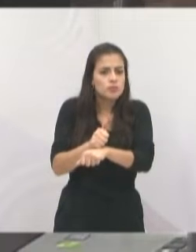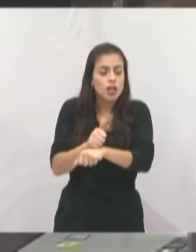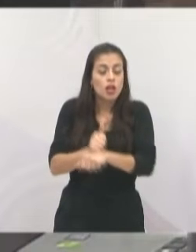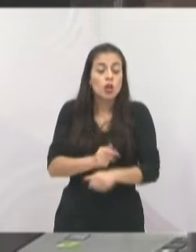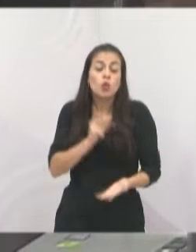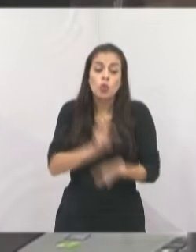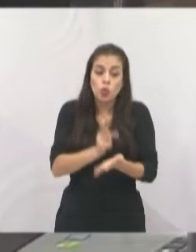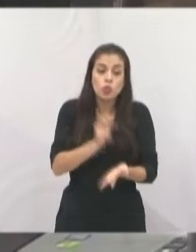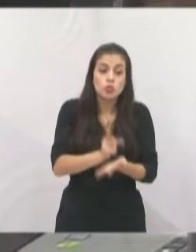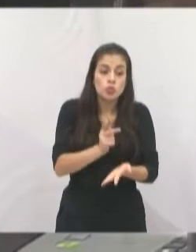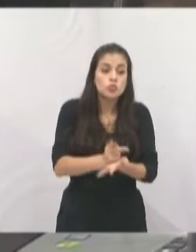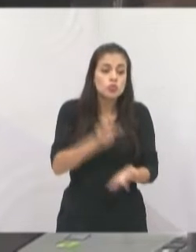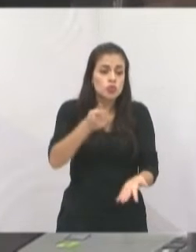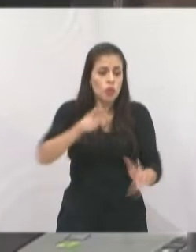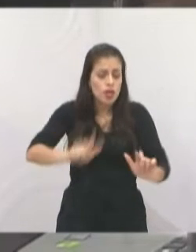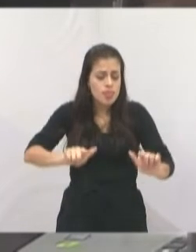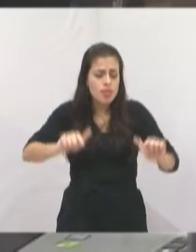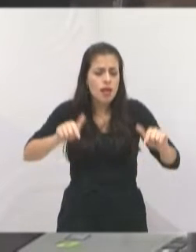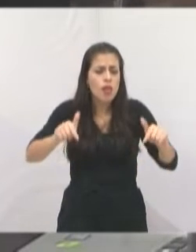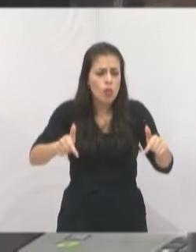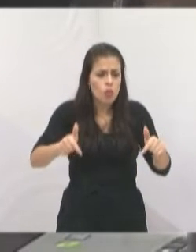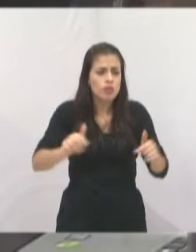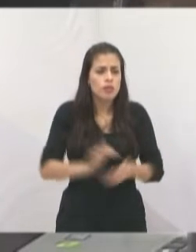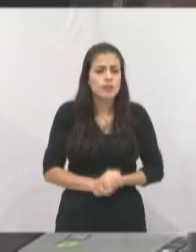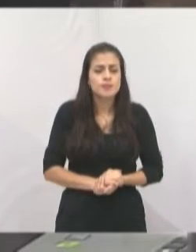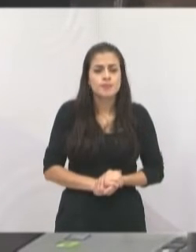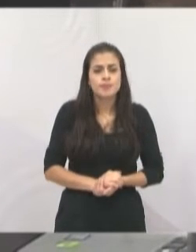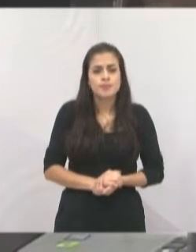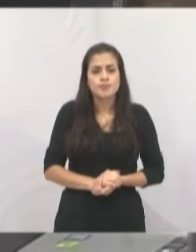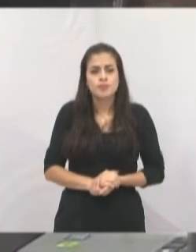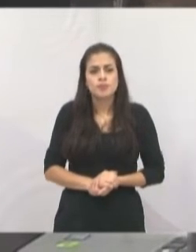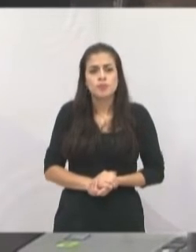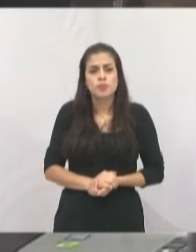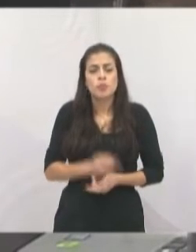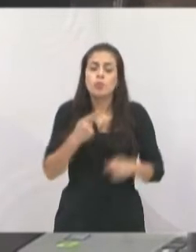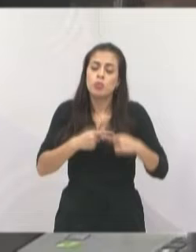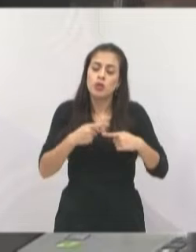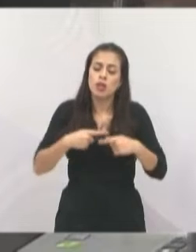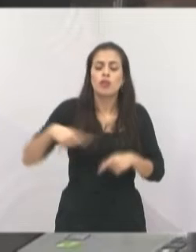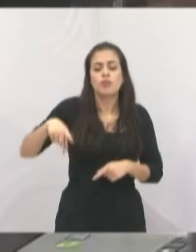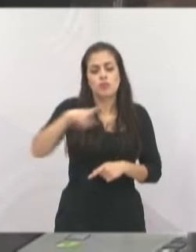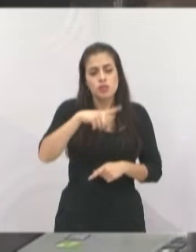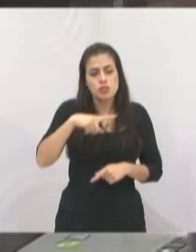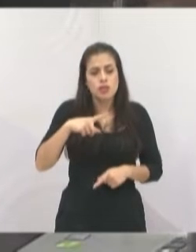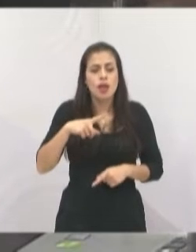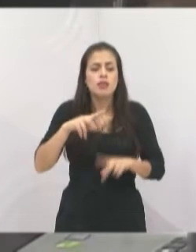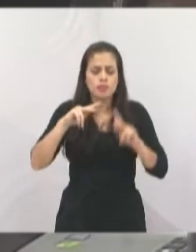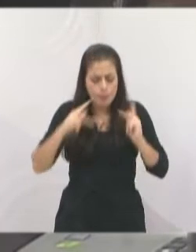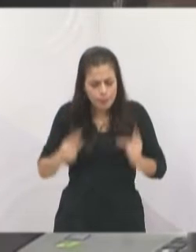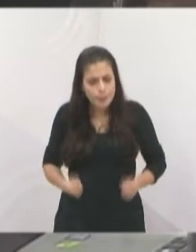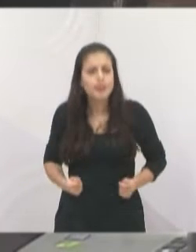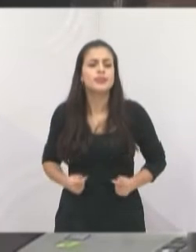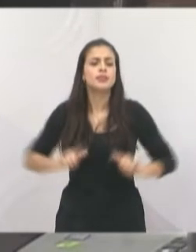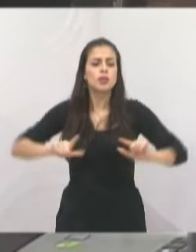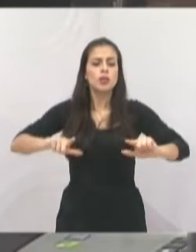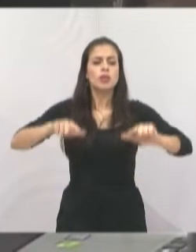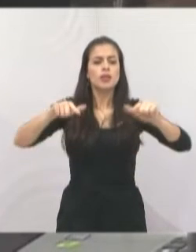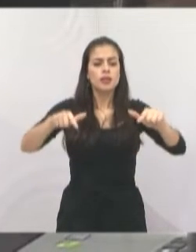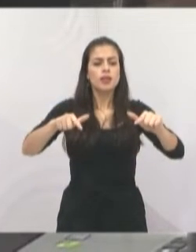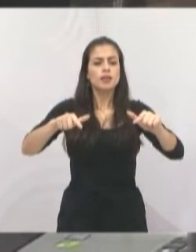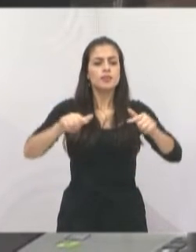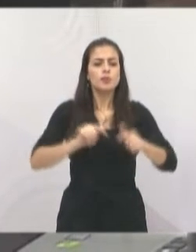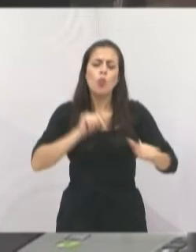essa luta, que continue, porque vocês são merecedores, são lutadores e principalmente